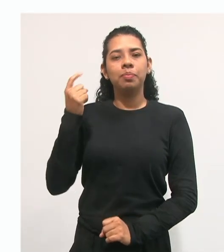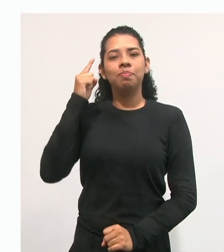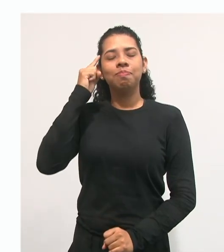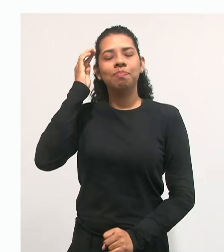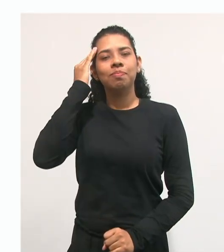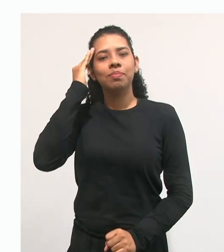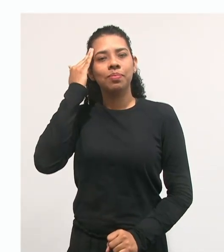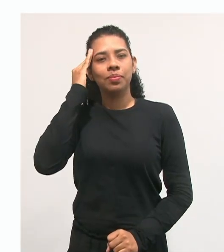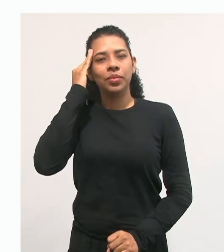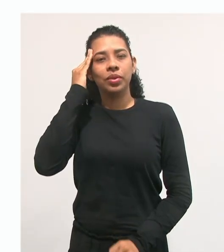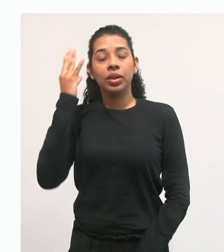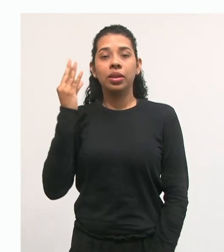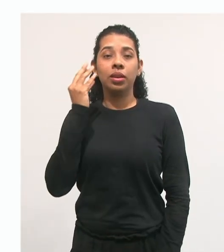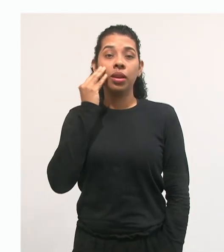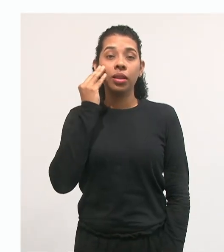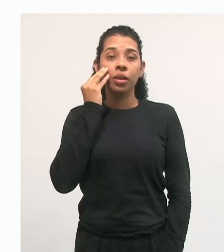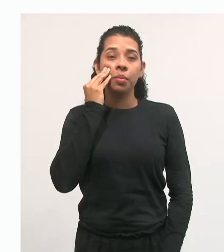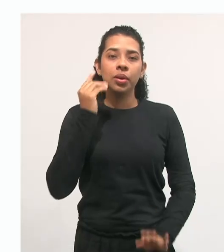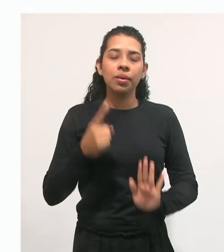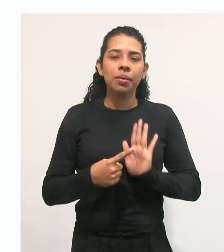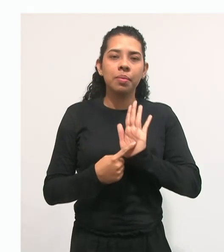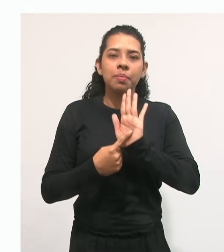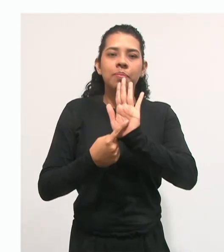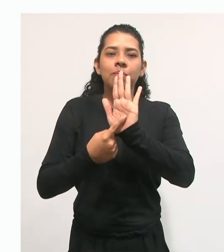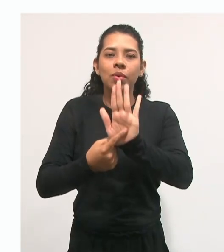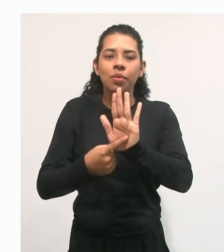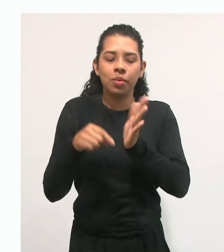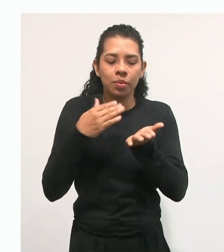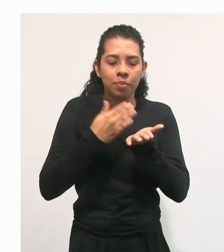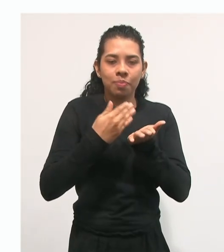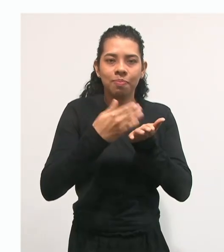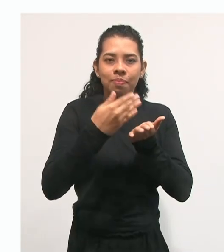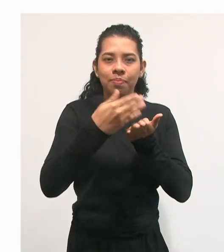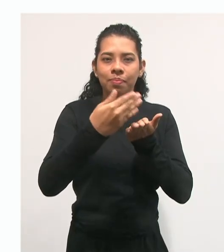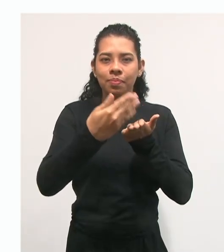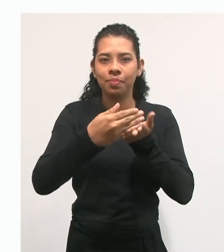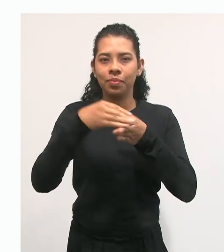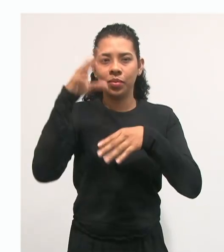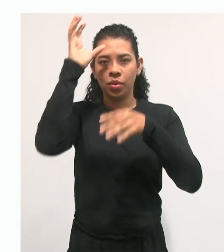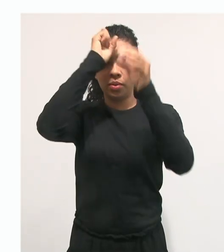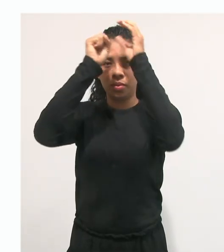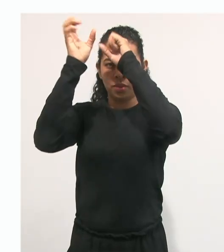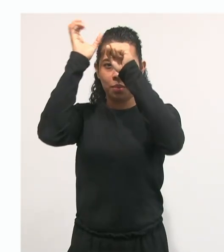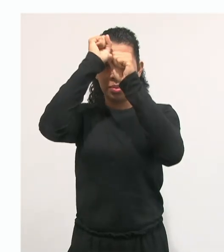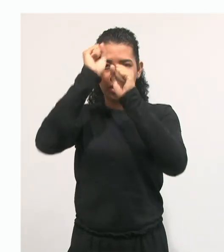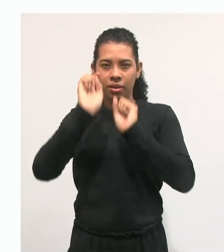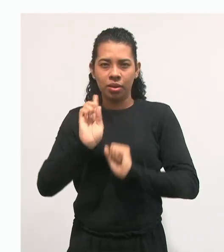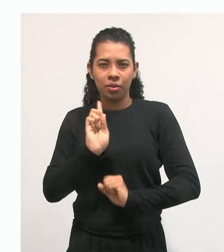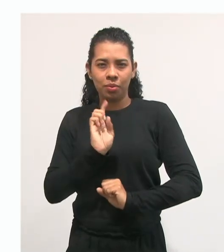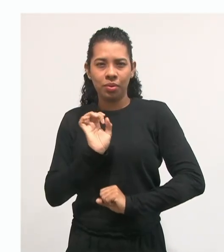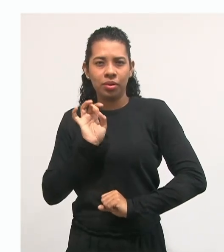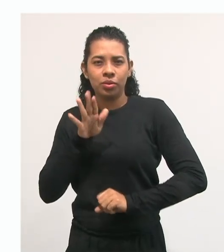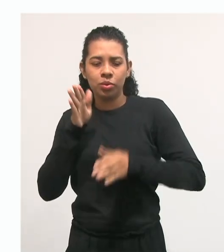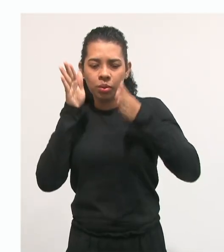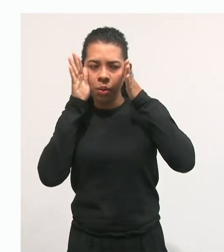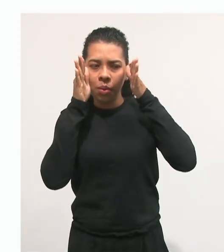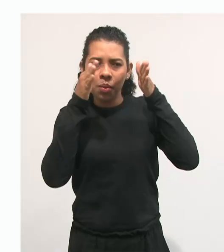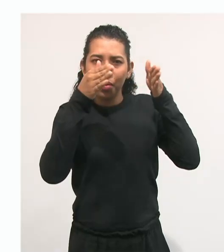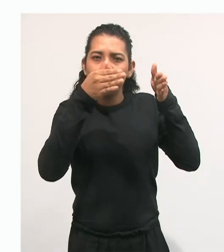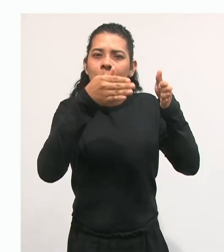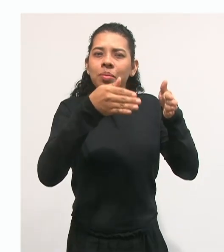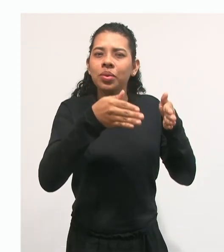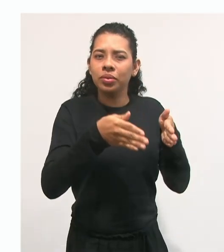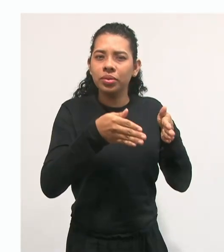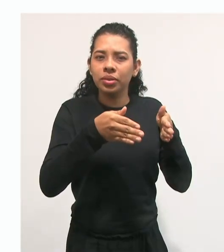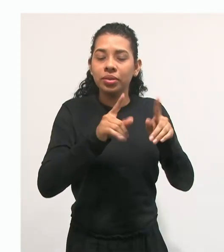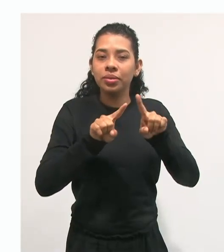que o processo de aprendizagem, ele não é um processo que visa apenas a reprodução. É um processo